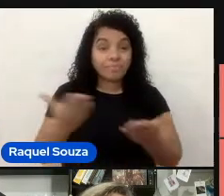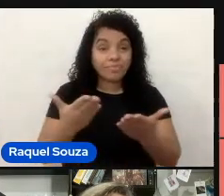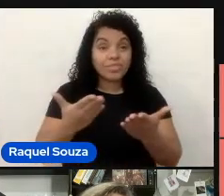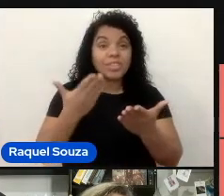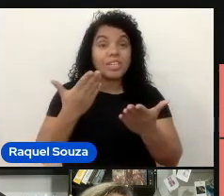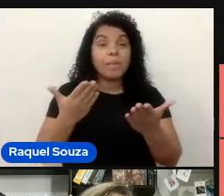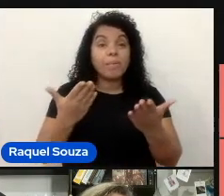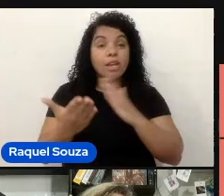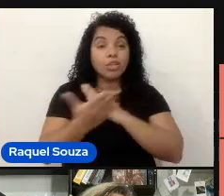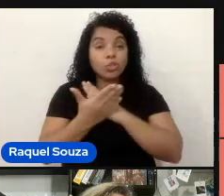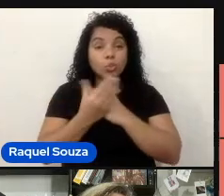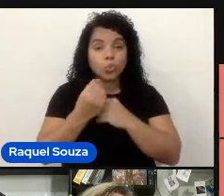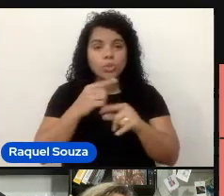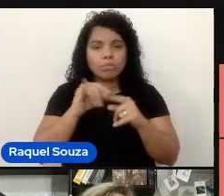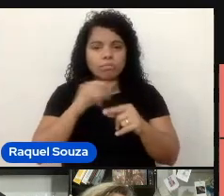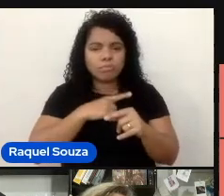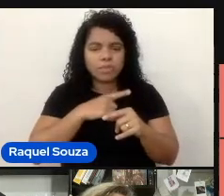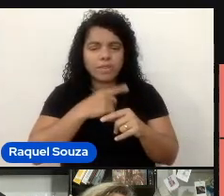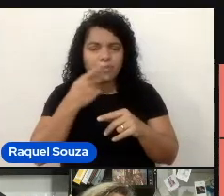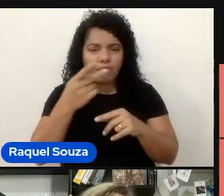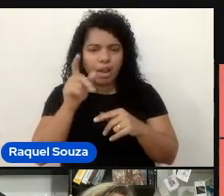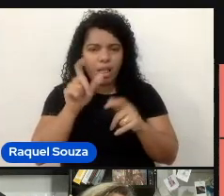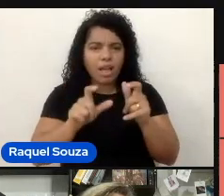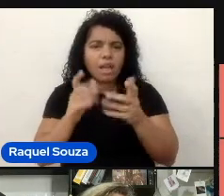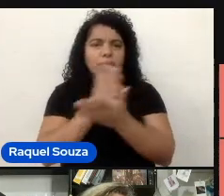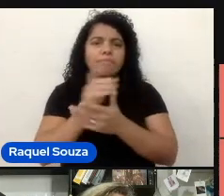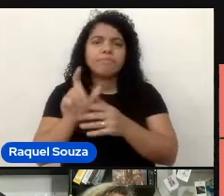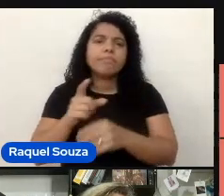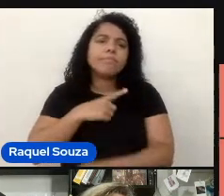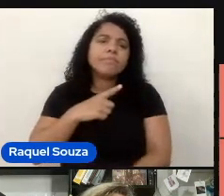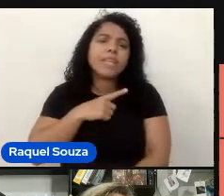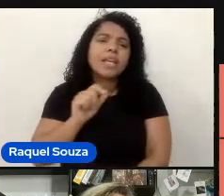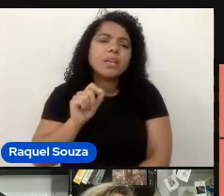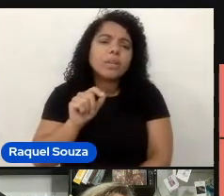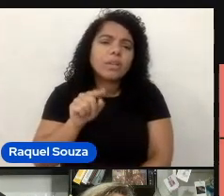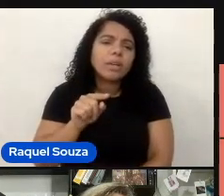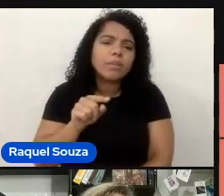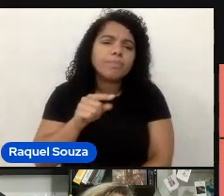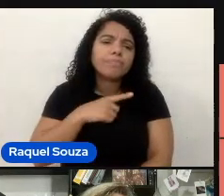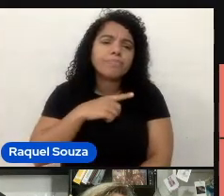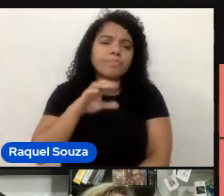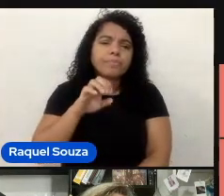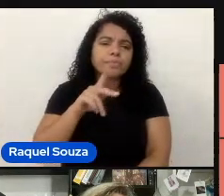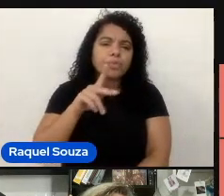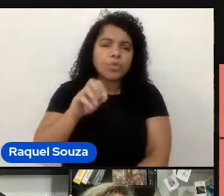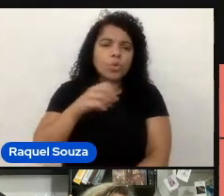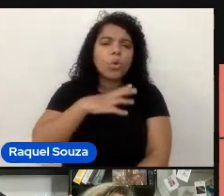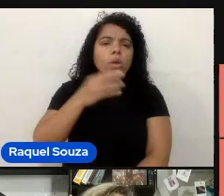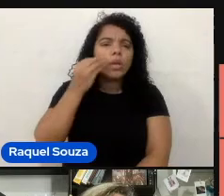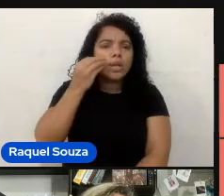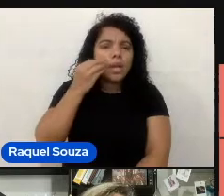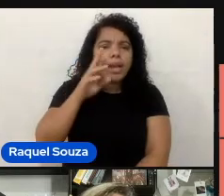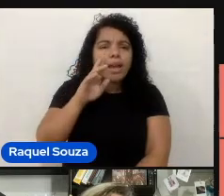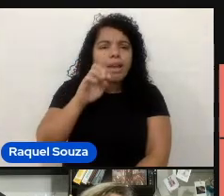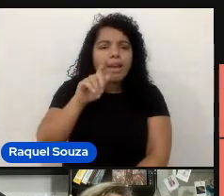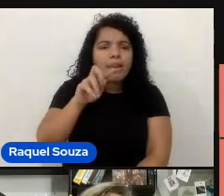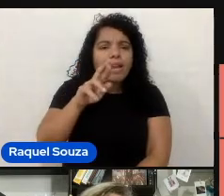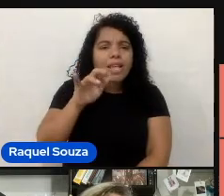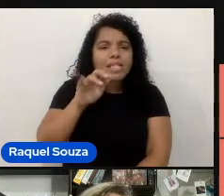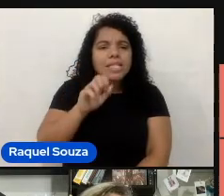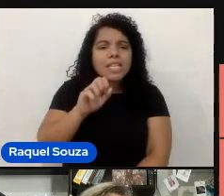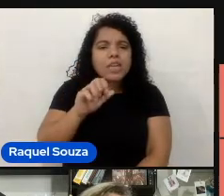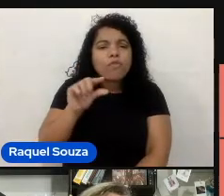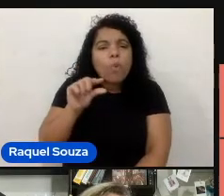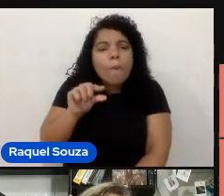alguns momentos, se eu tiver que falar para alguém, gente, tem ali um escopo de testes regressivos mini